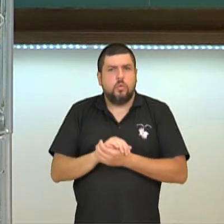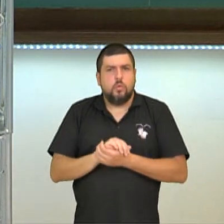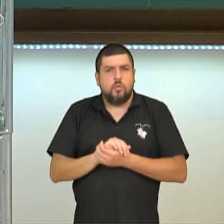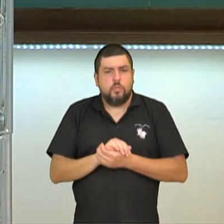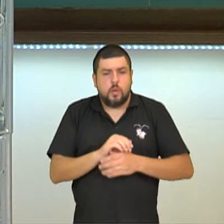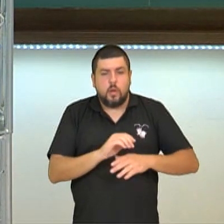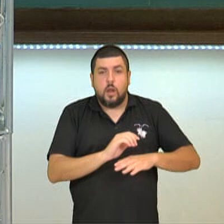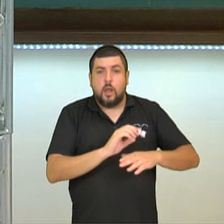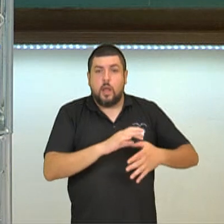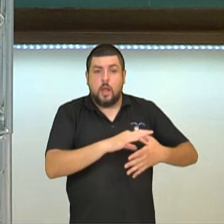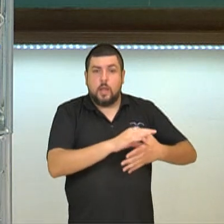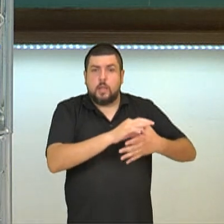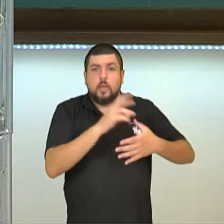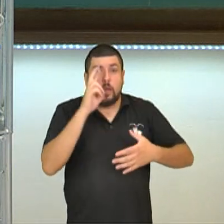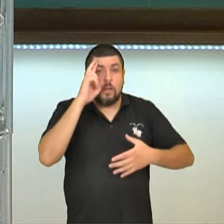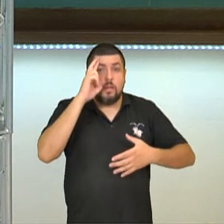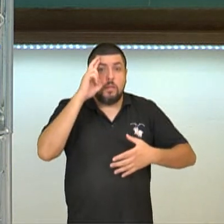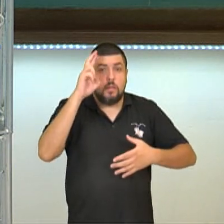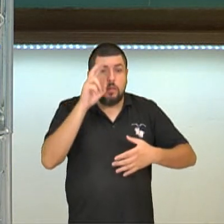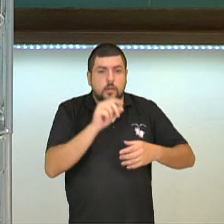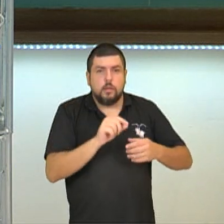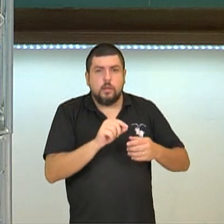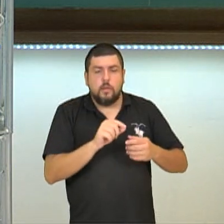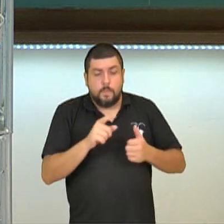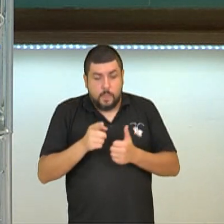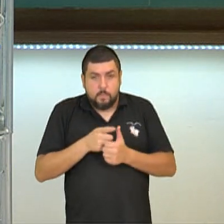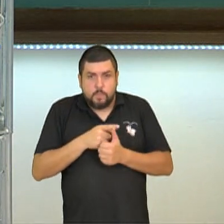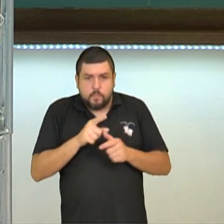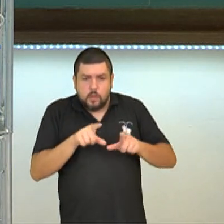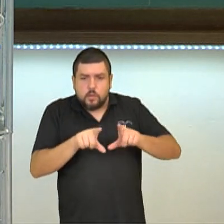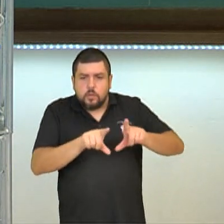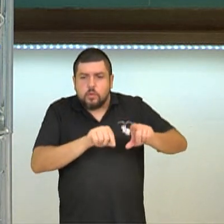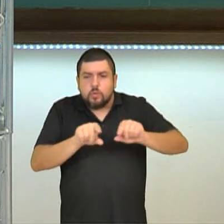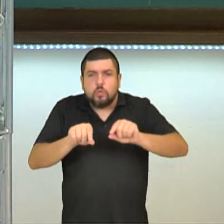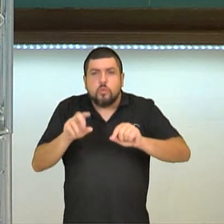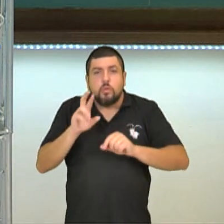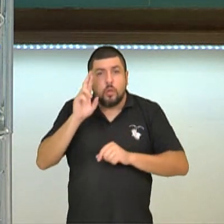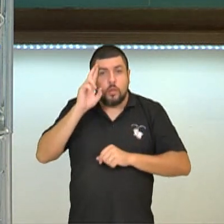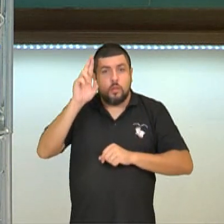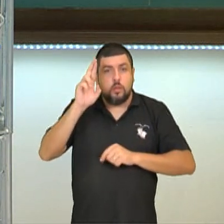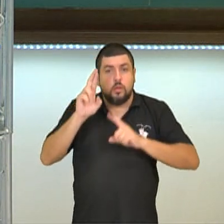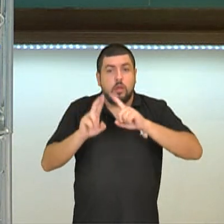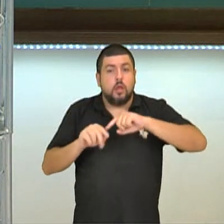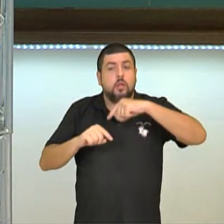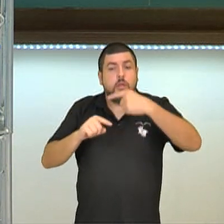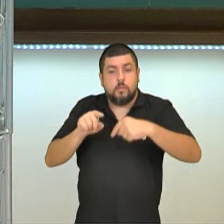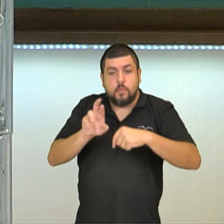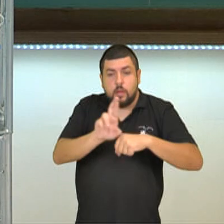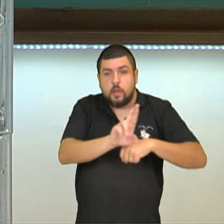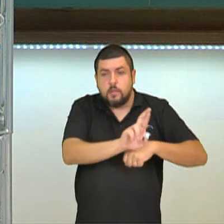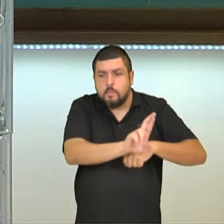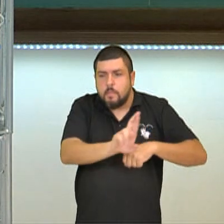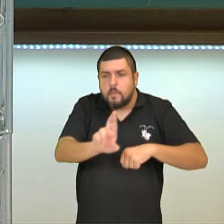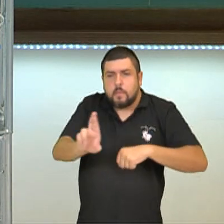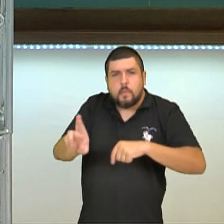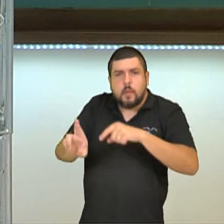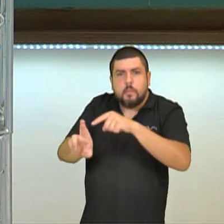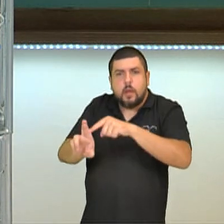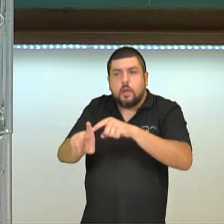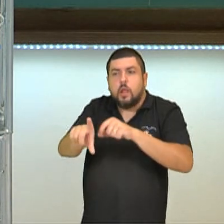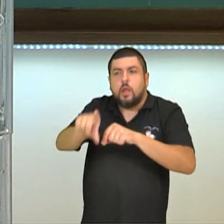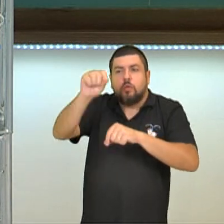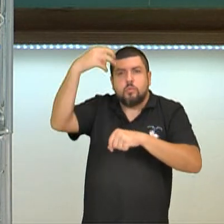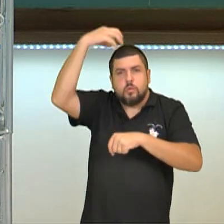os cuxitas escolhiam os seus líderes, seus governantes, como uma espécie de líderes locais que faziam